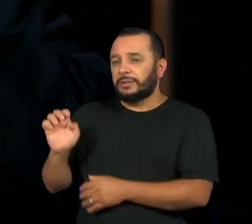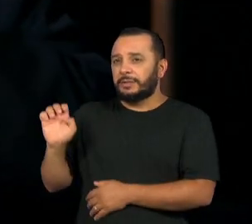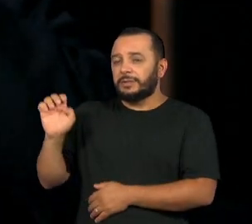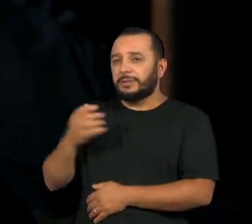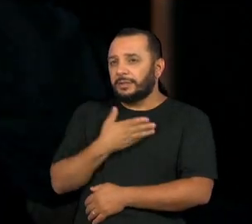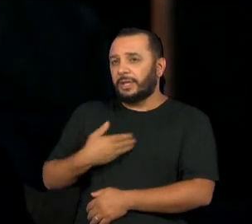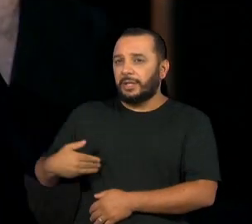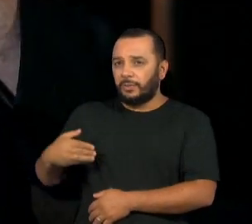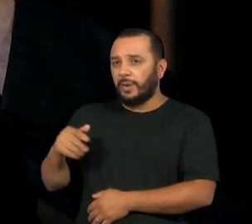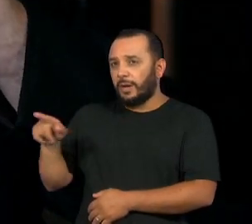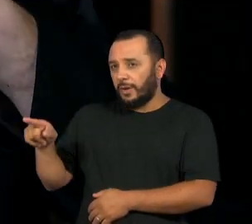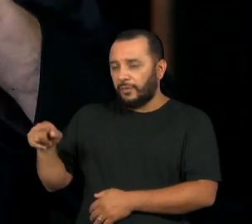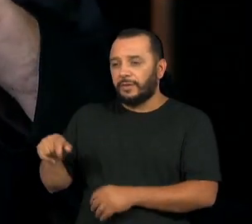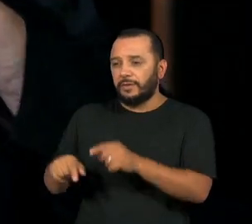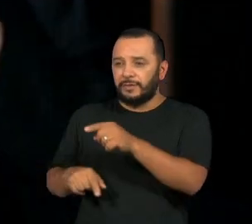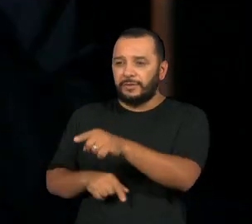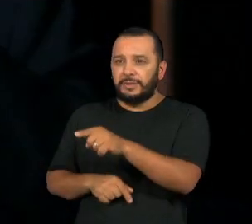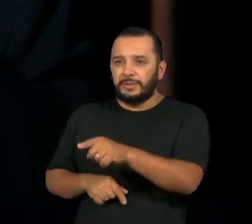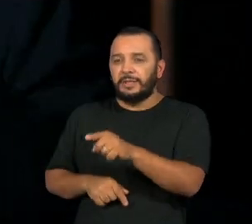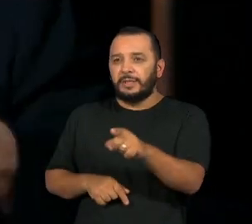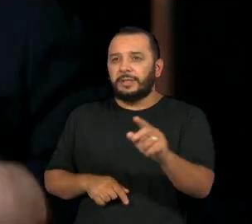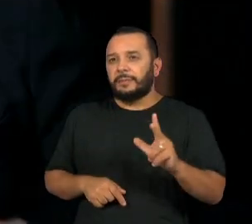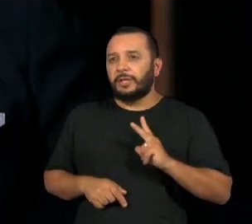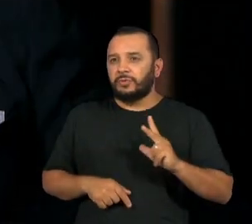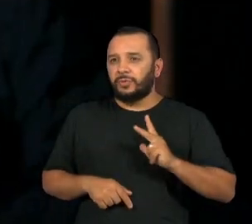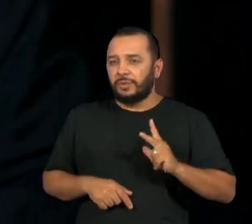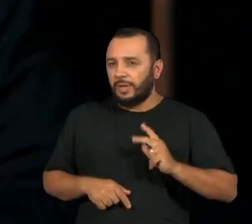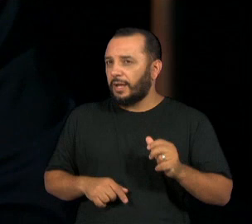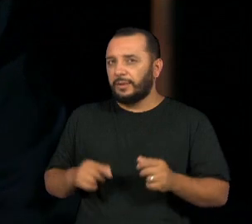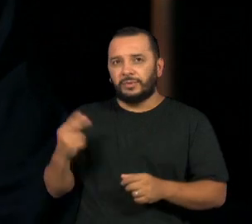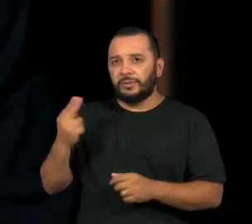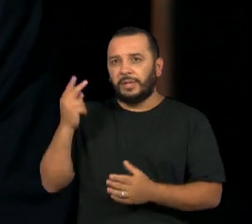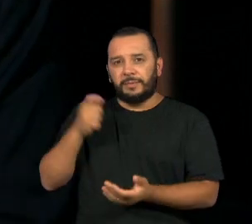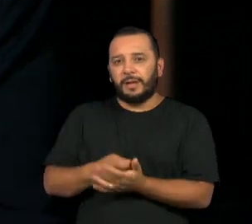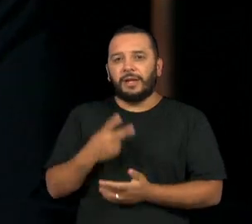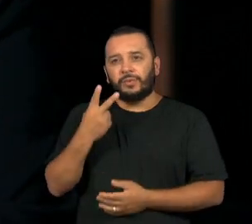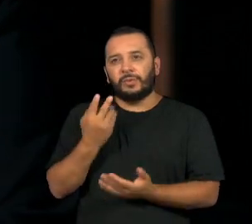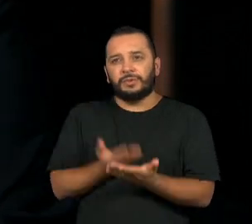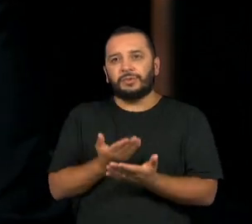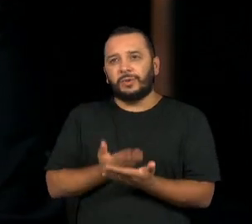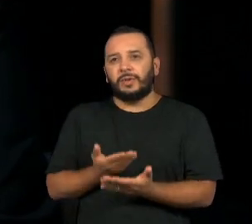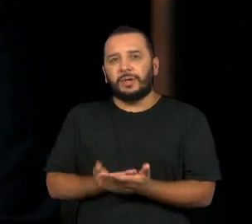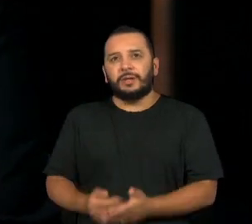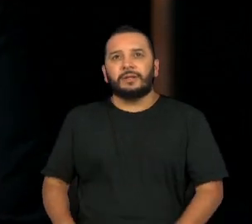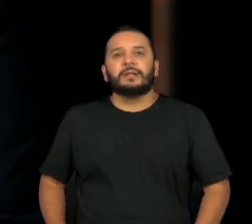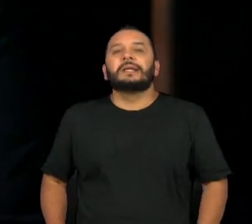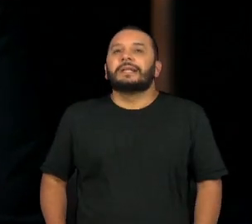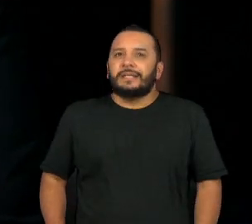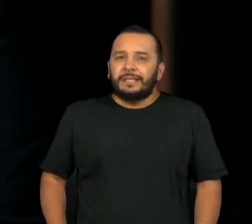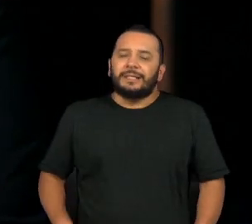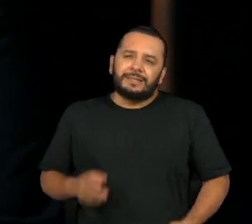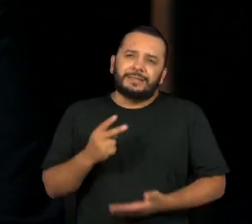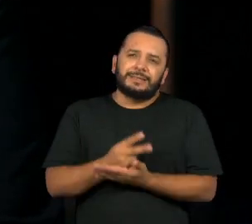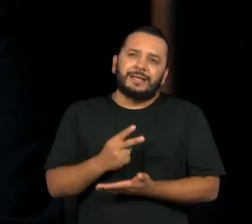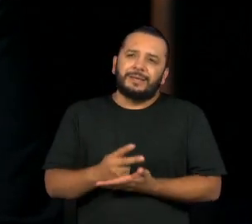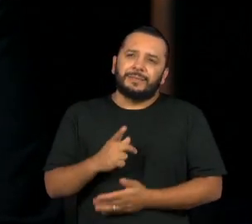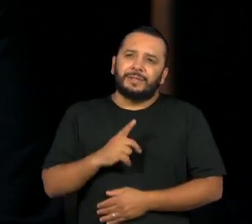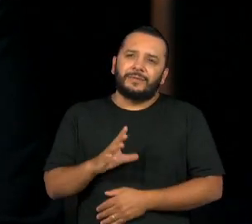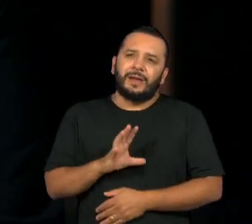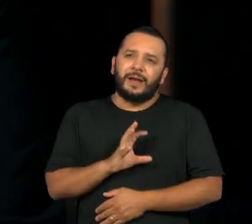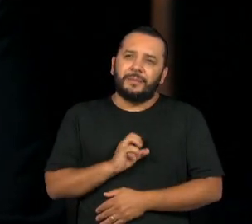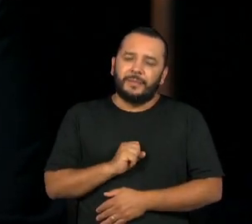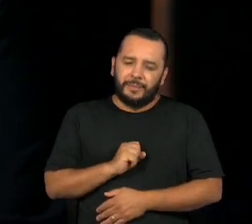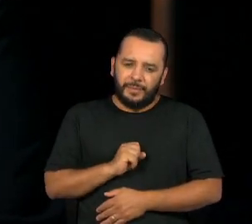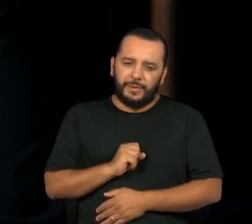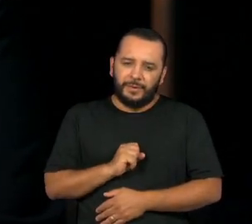para pagar 2 escolas. Ele sempre teve um amor e uma coisa